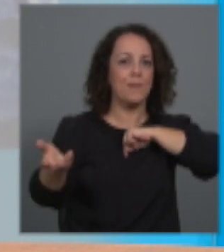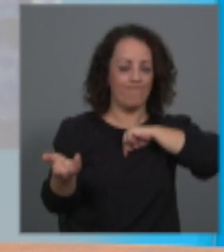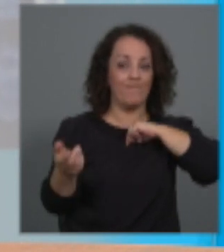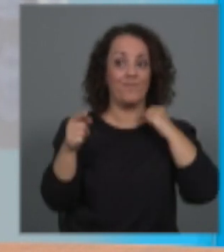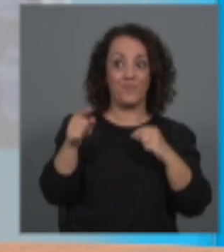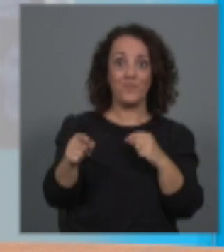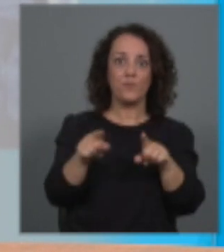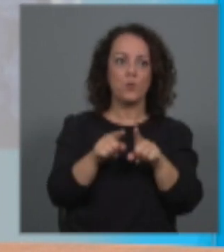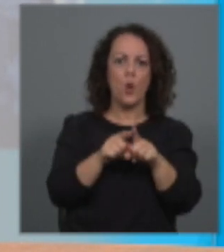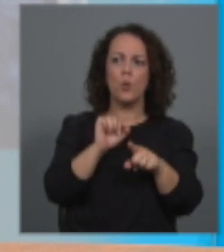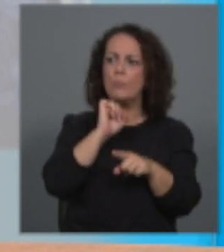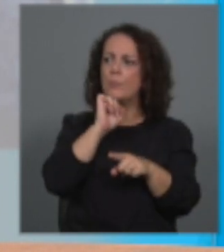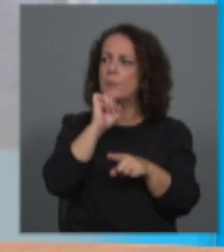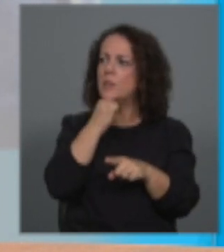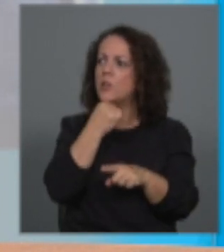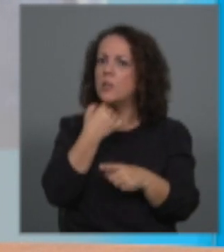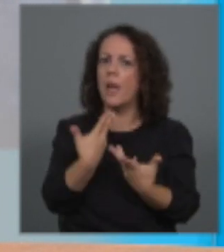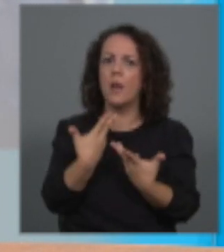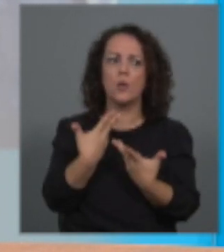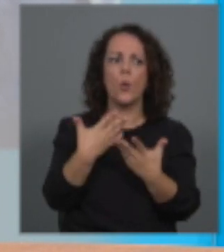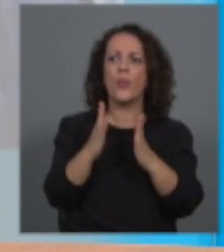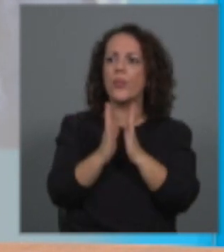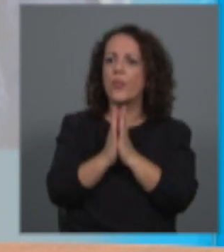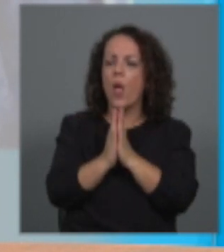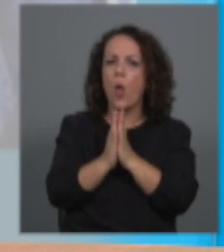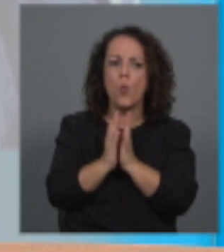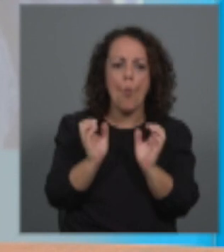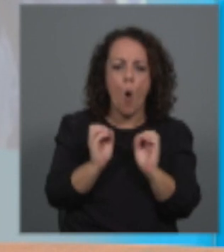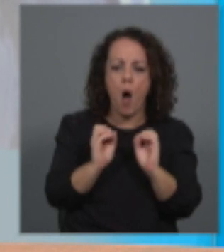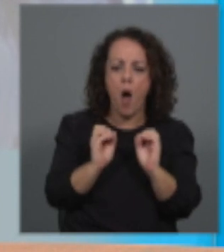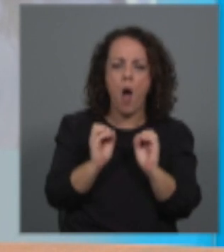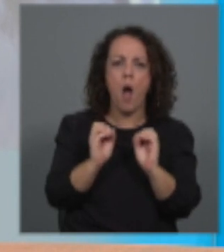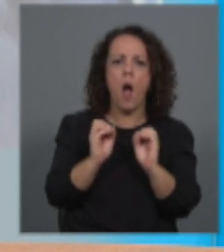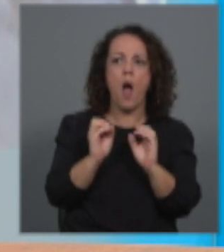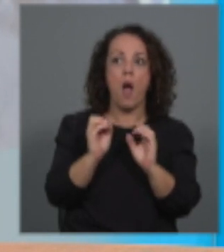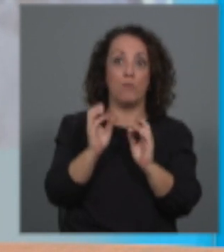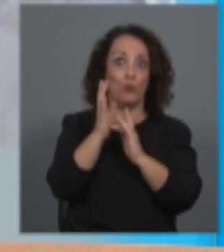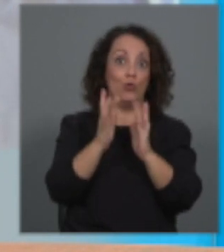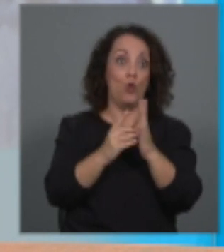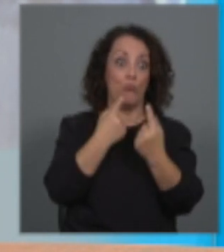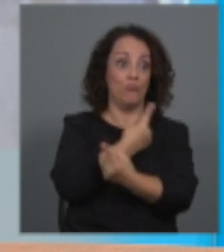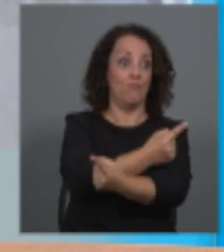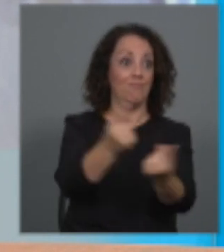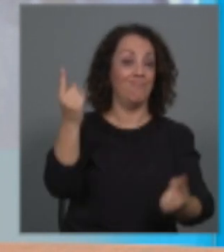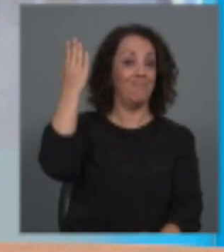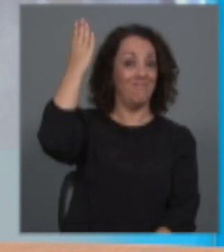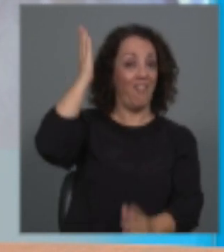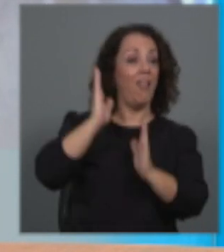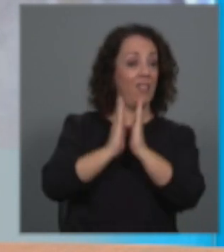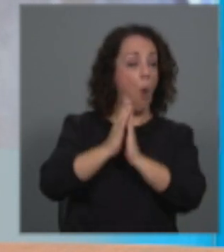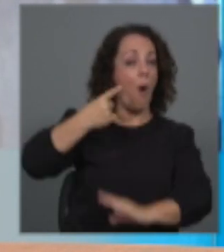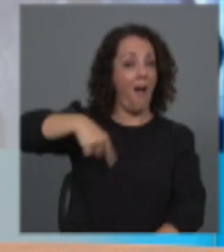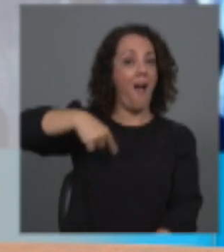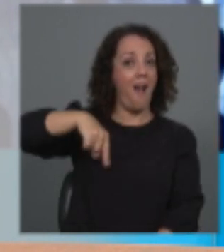do mistério, a ausência de Deus, do Deus que Jesus revelou, é a única